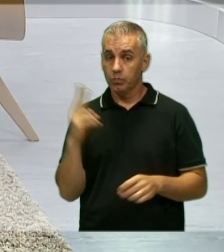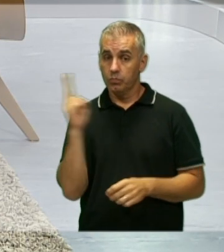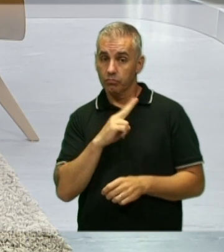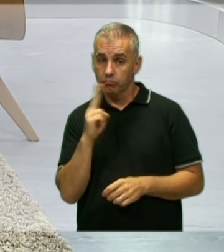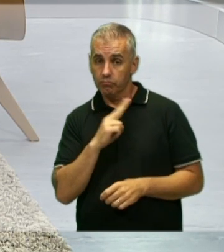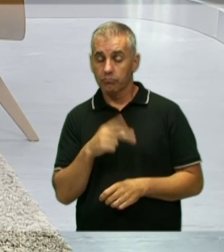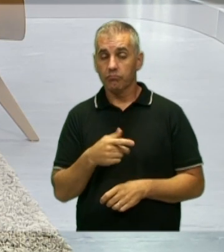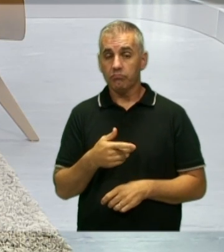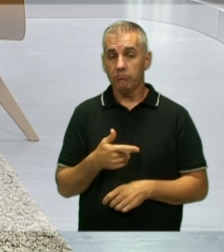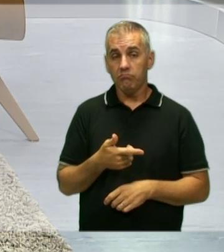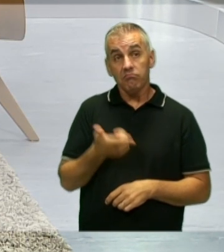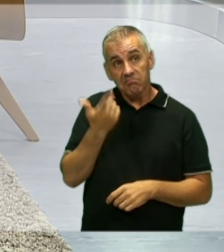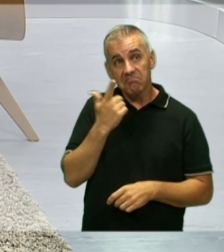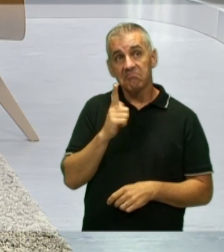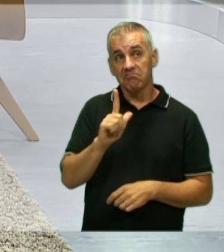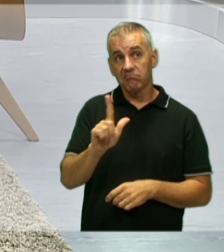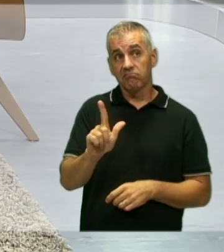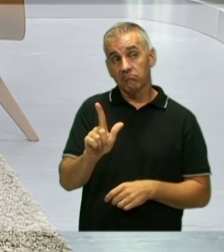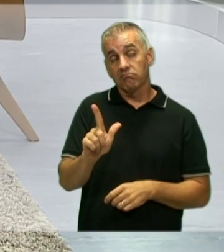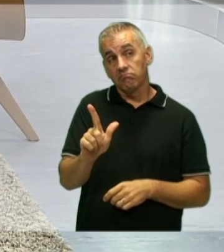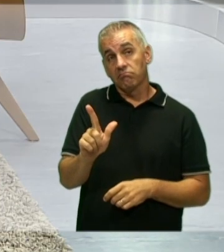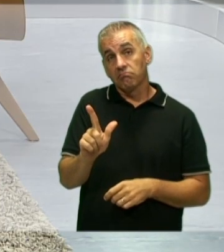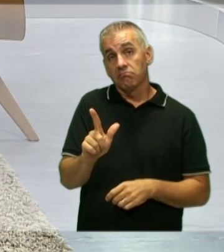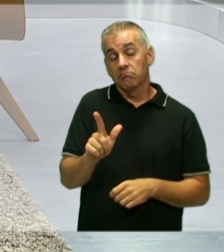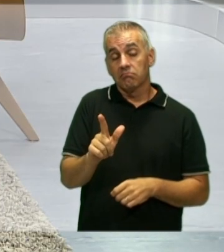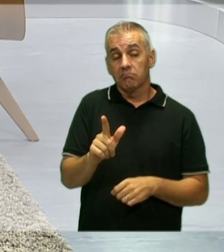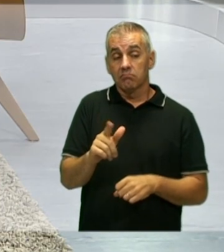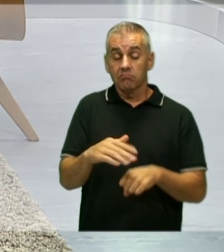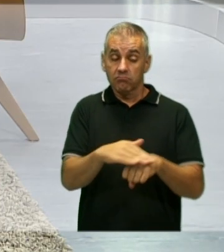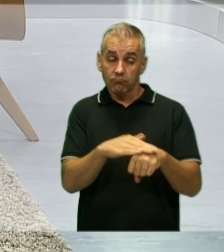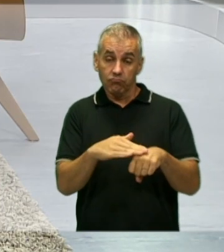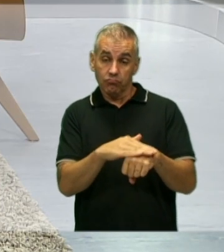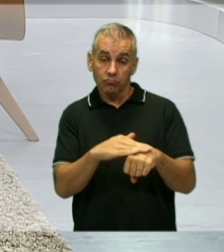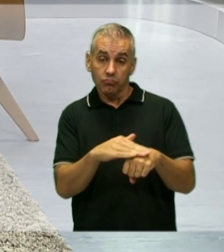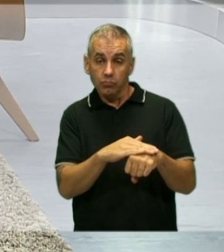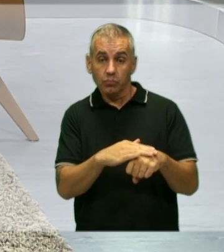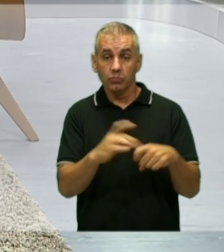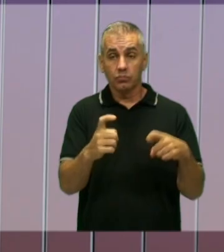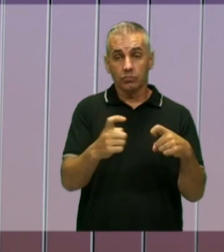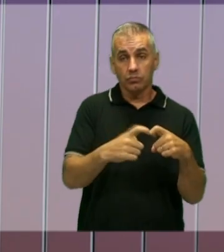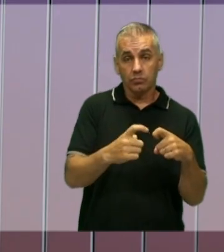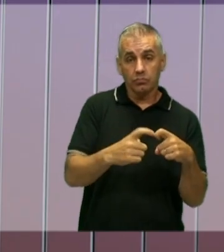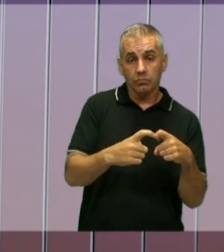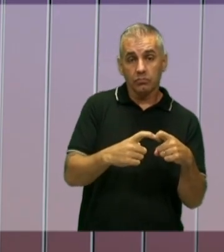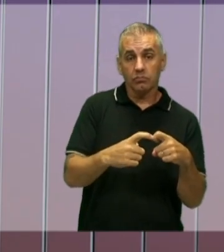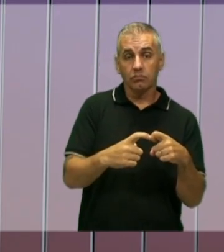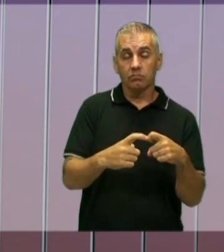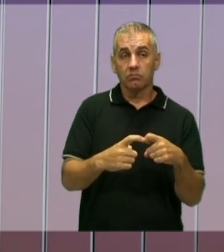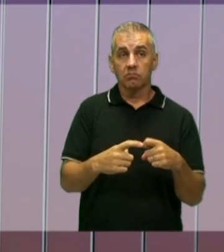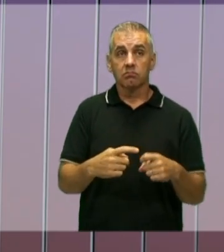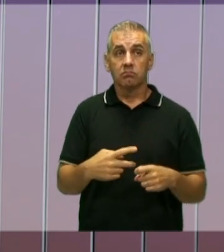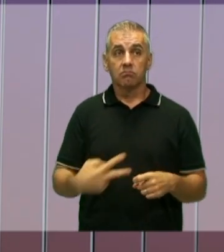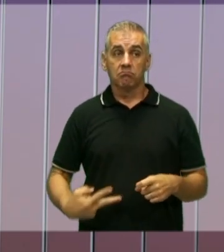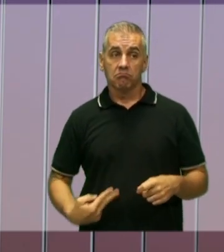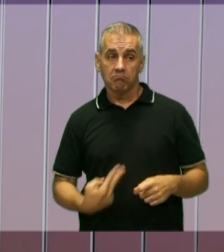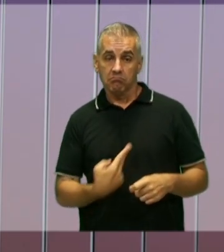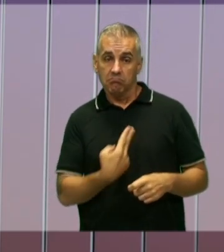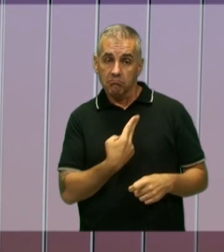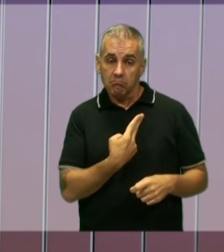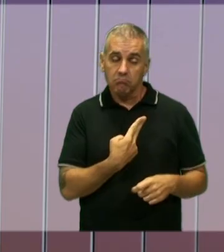consiga dialogar, por exemplo, com o médico da medicina interna, né, o médico da terapia intensiva, ou o cirurgião torácico,